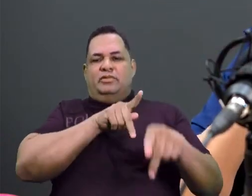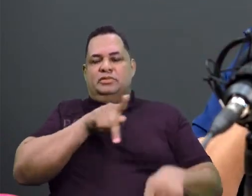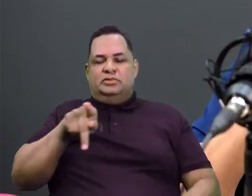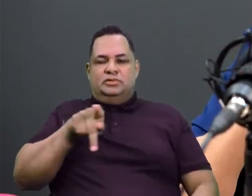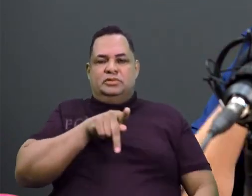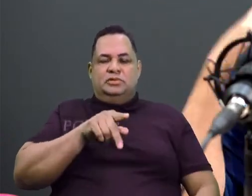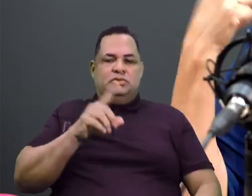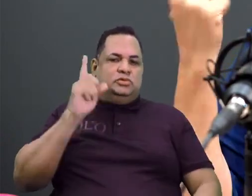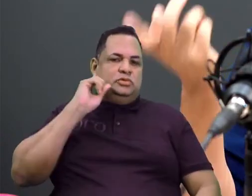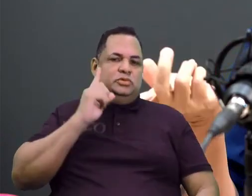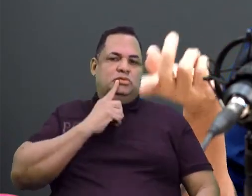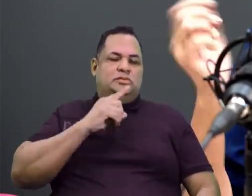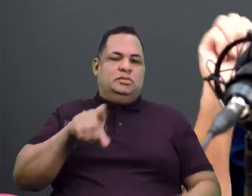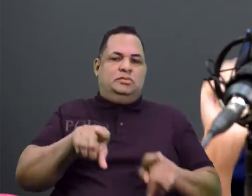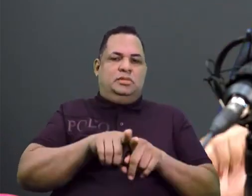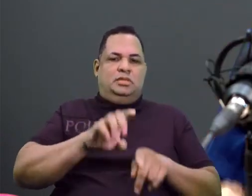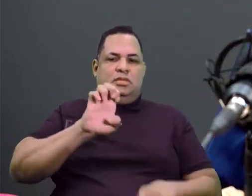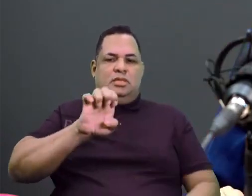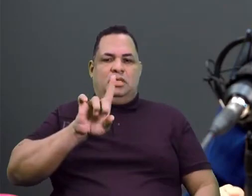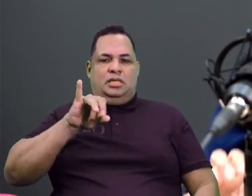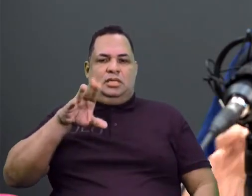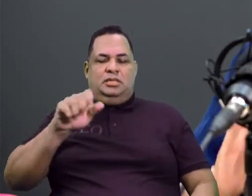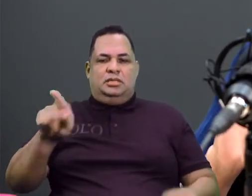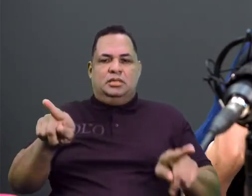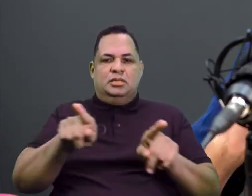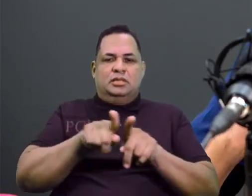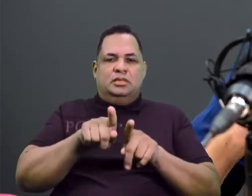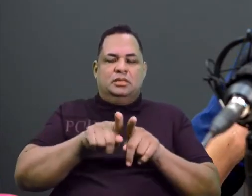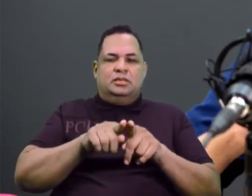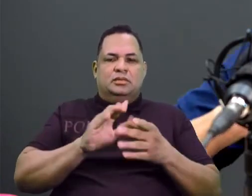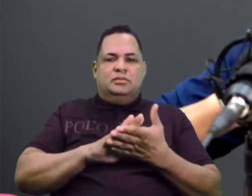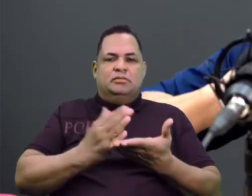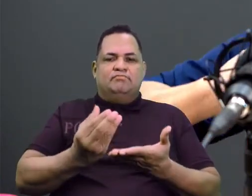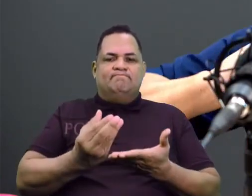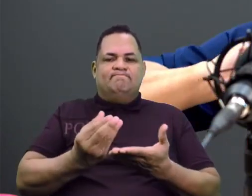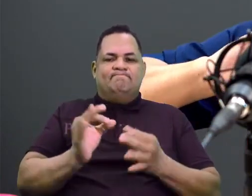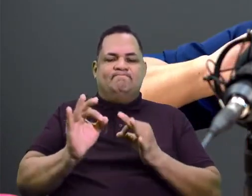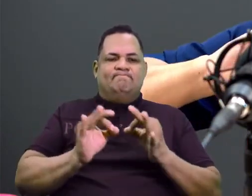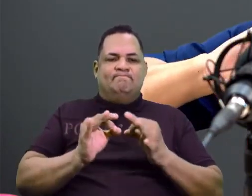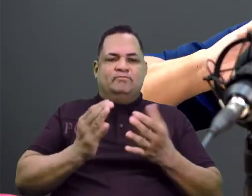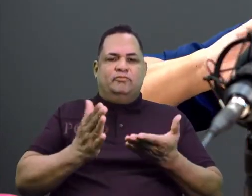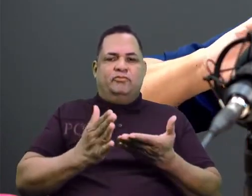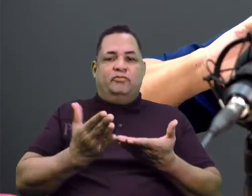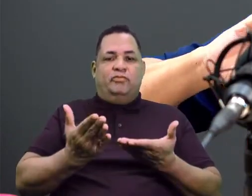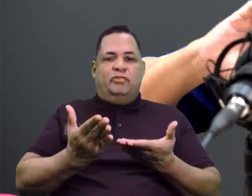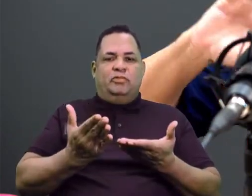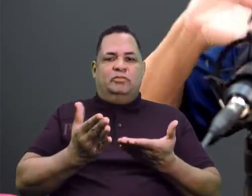que é surda, que trabalhava junto com ela. Então, foi um momento de